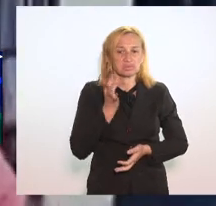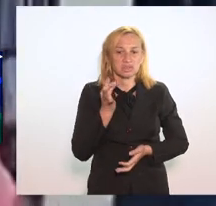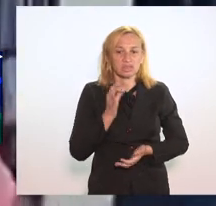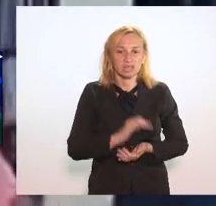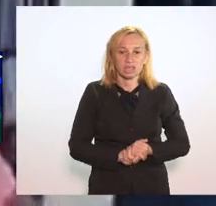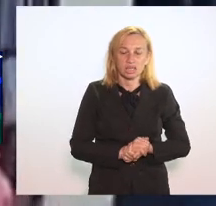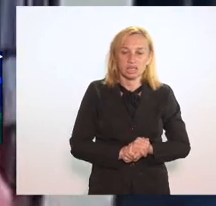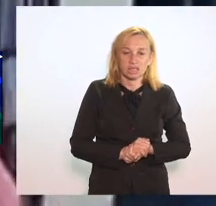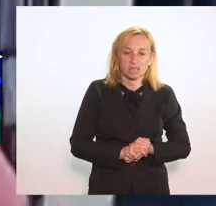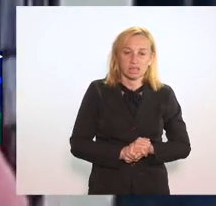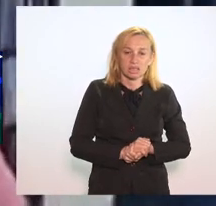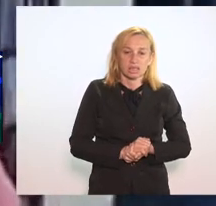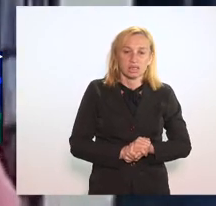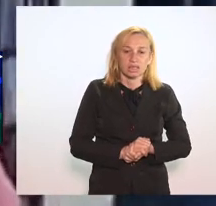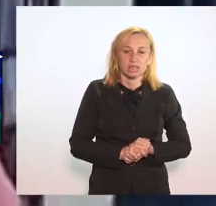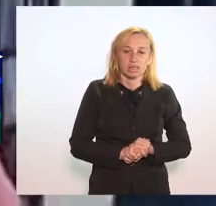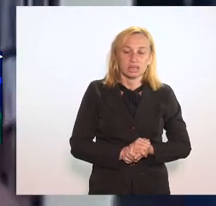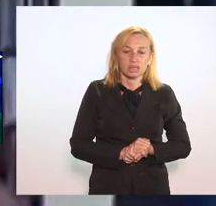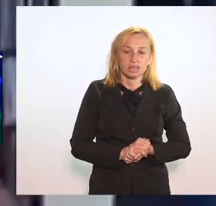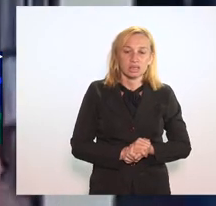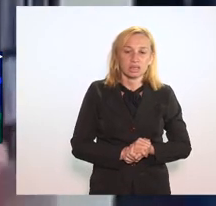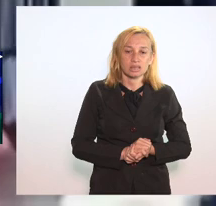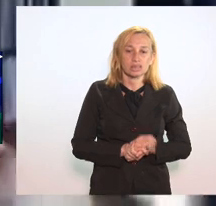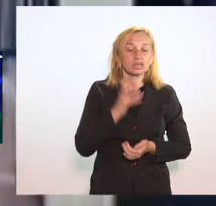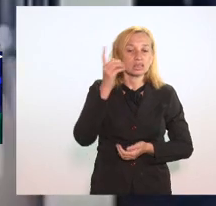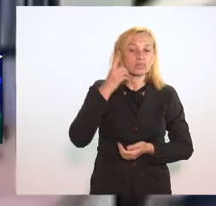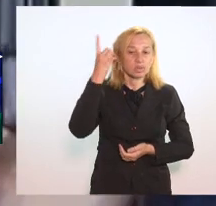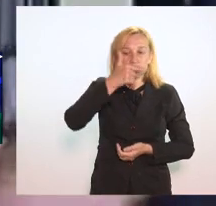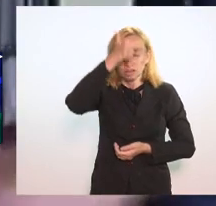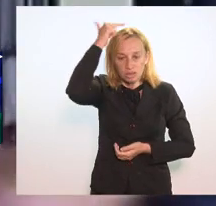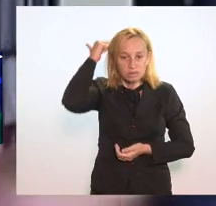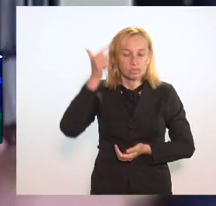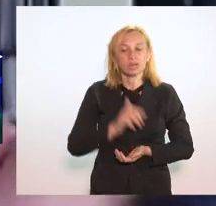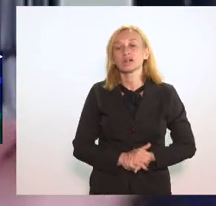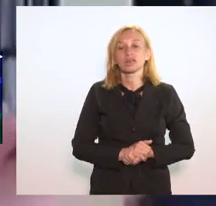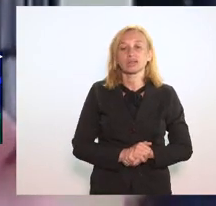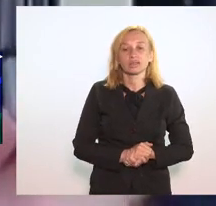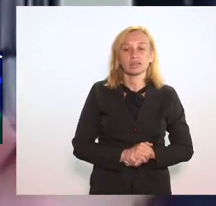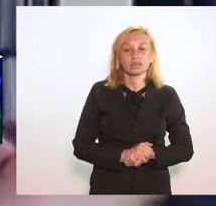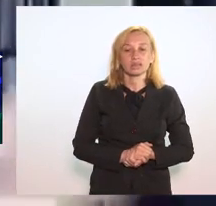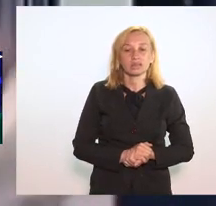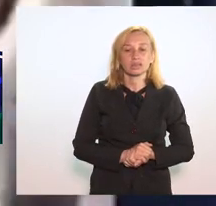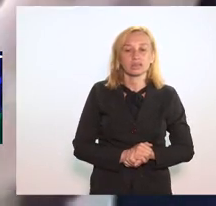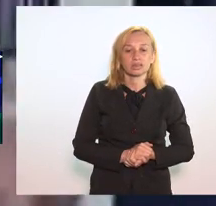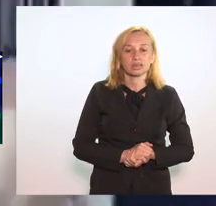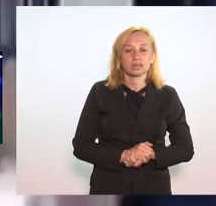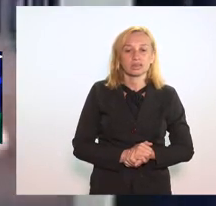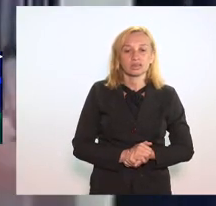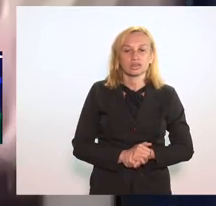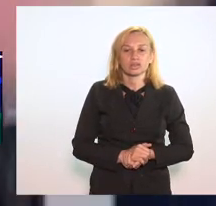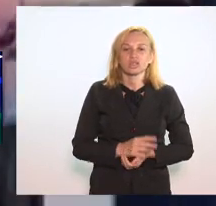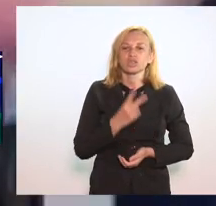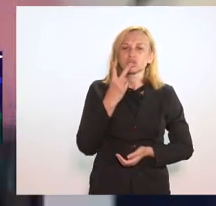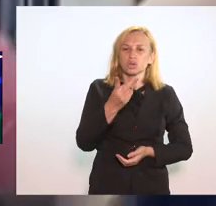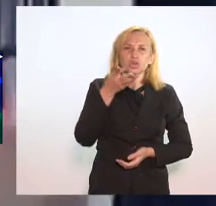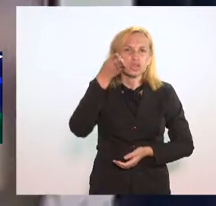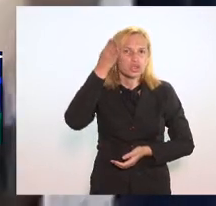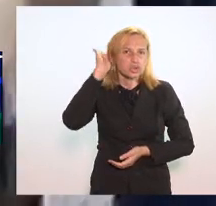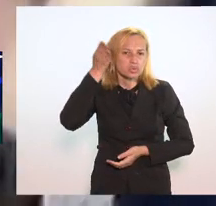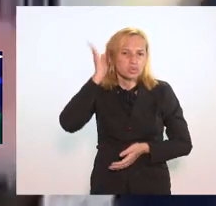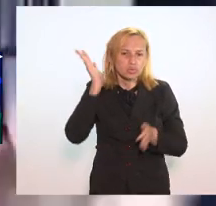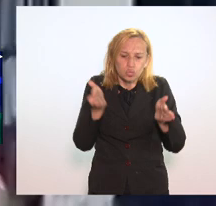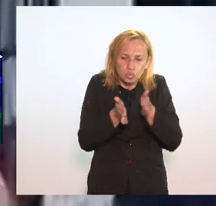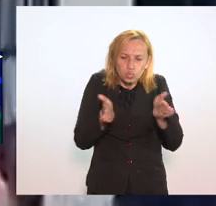o nome do deputado Luiz Paulo Corrêa da Rocha lembra de dois deixo vento até 2 Juventus negócio do capilar é